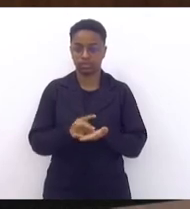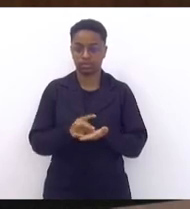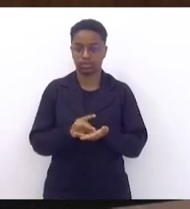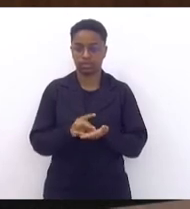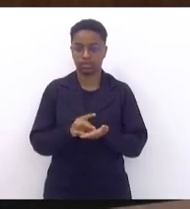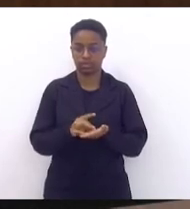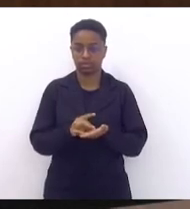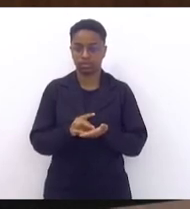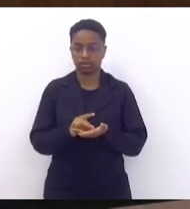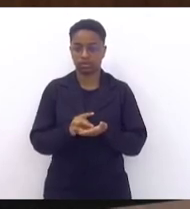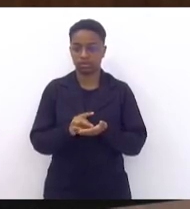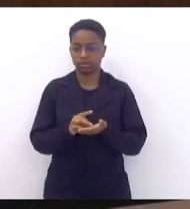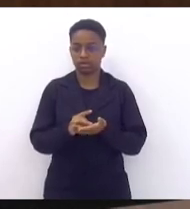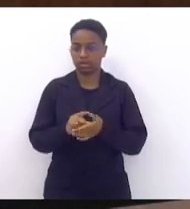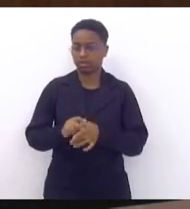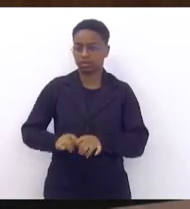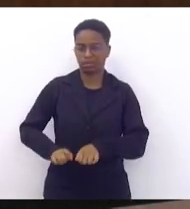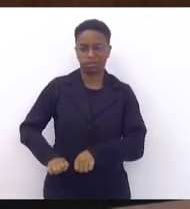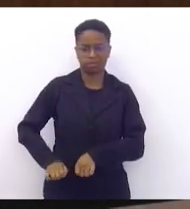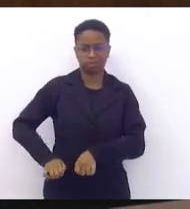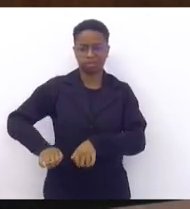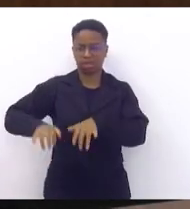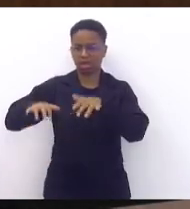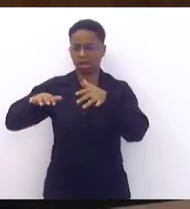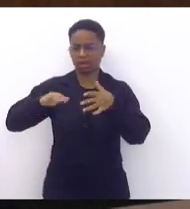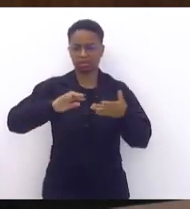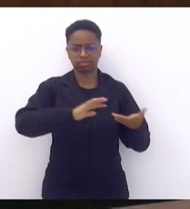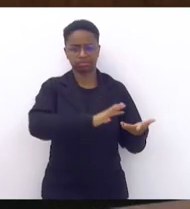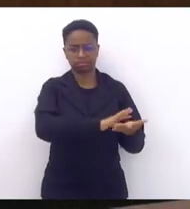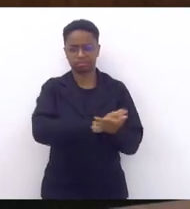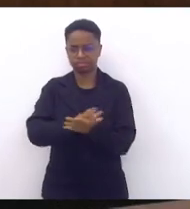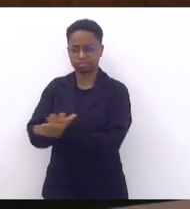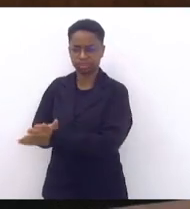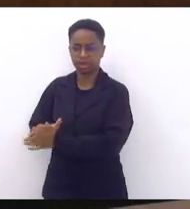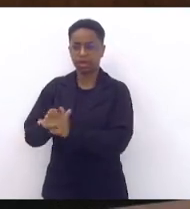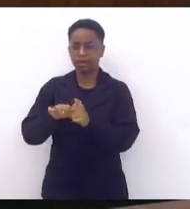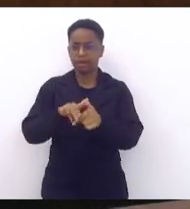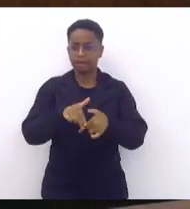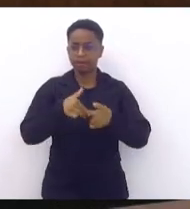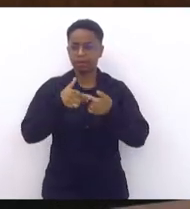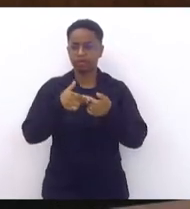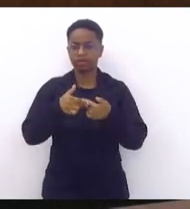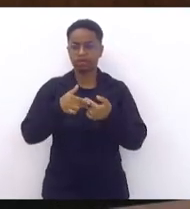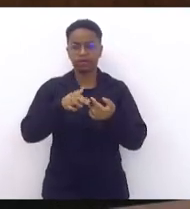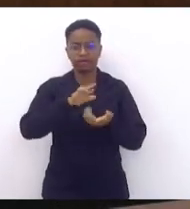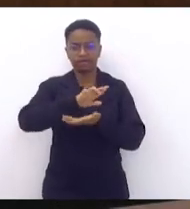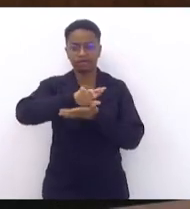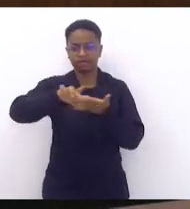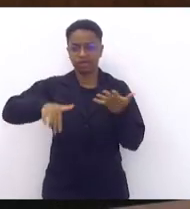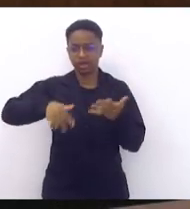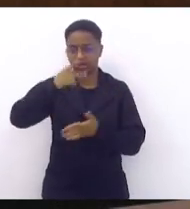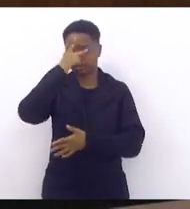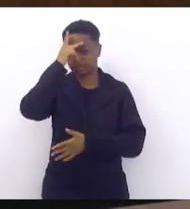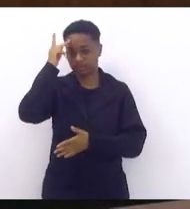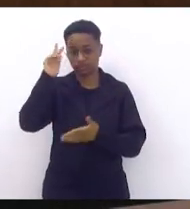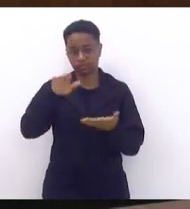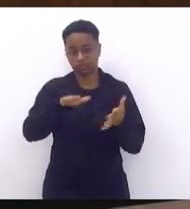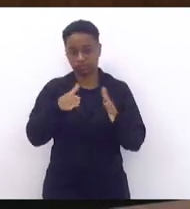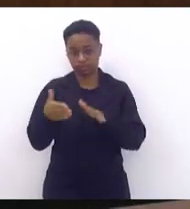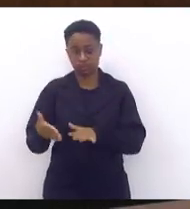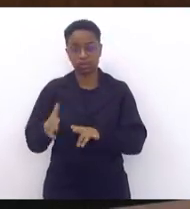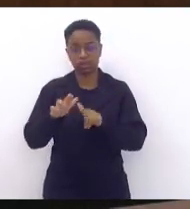tomou grandes proporções em razão das muitas vítimas desse